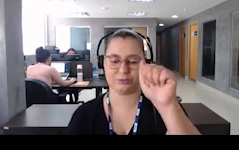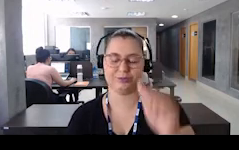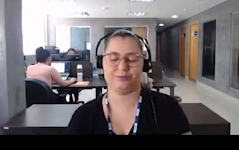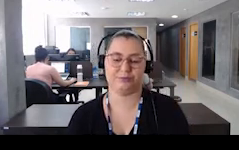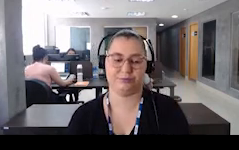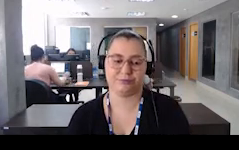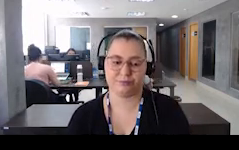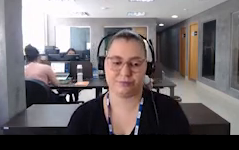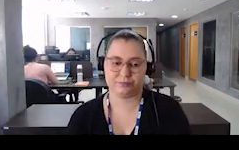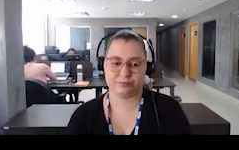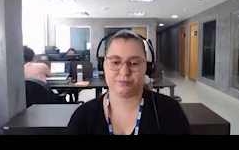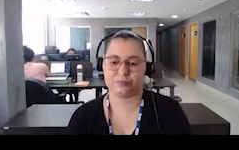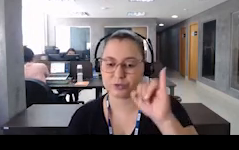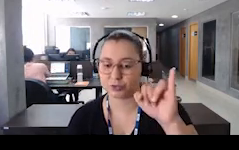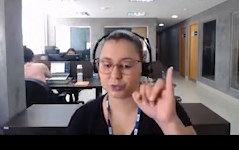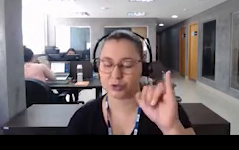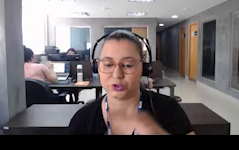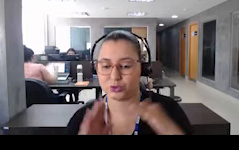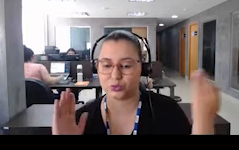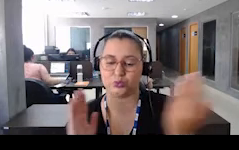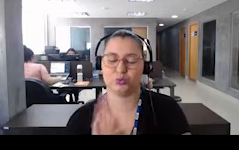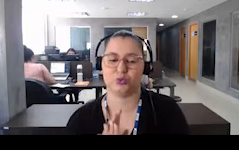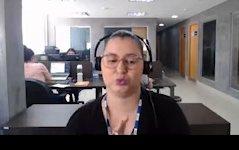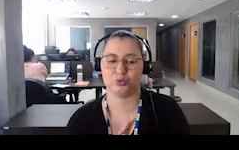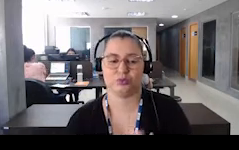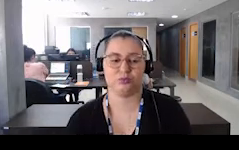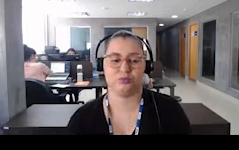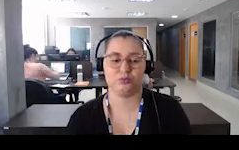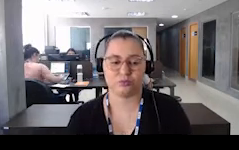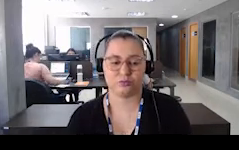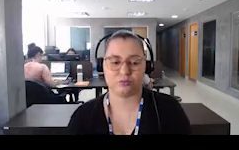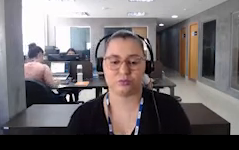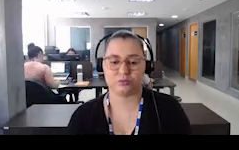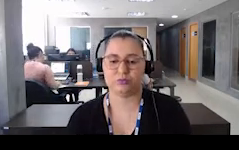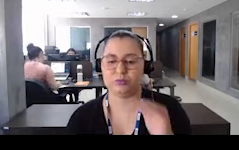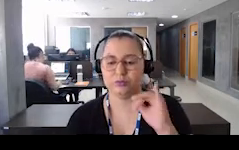Então, a resposta aqui é essa. O I total, né? Vou colocar aqui I total,